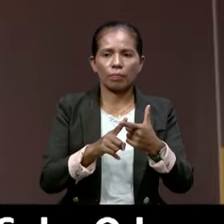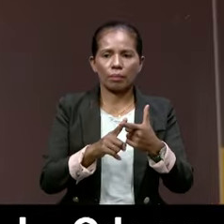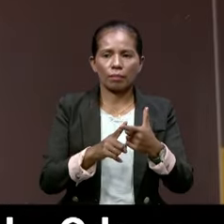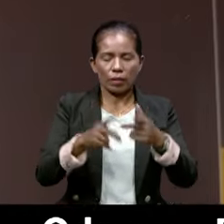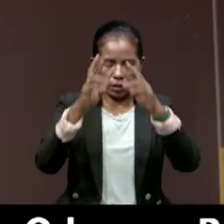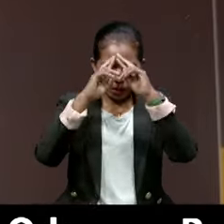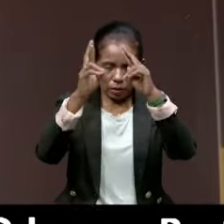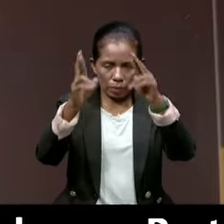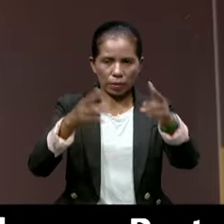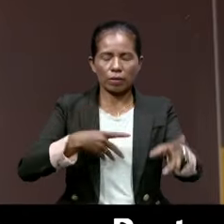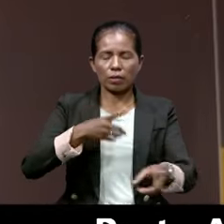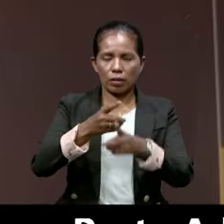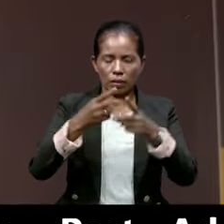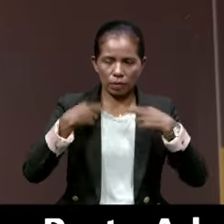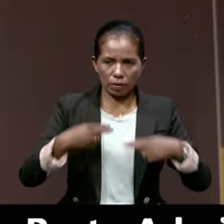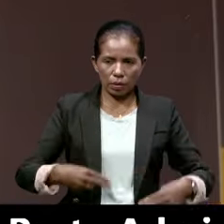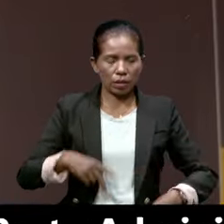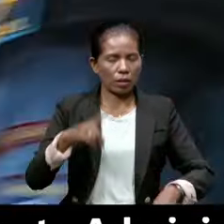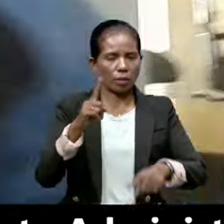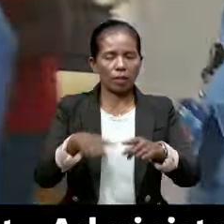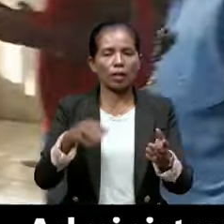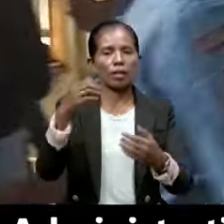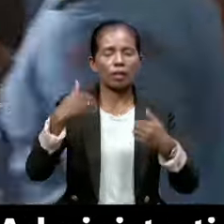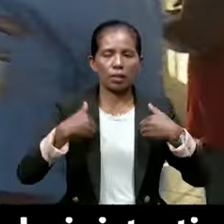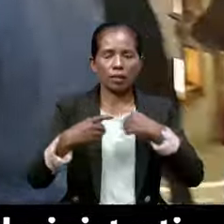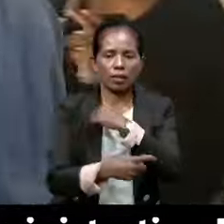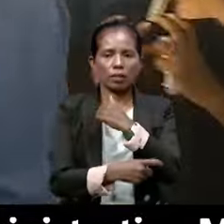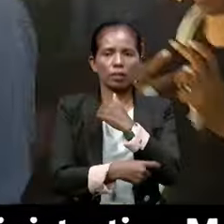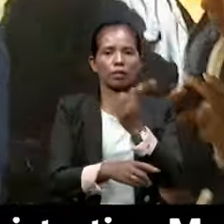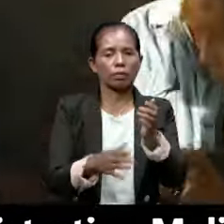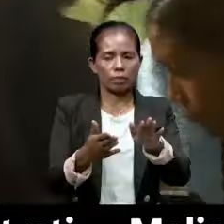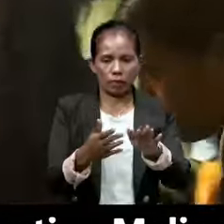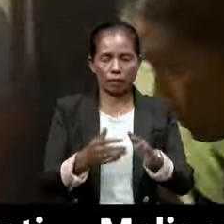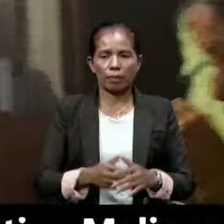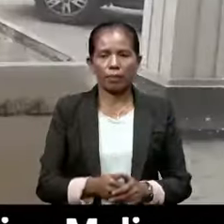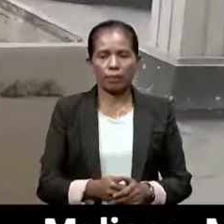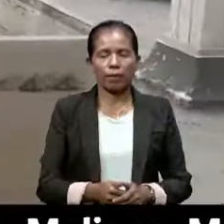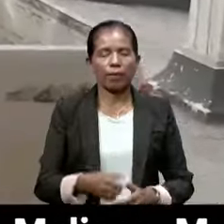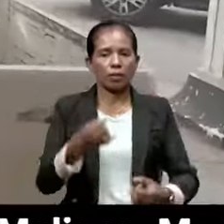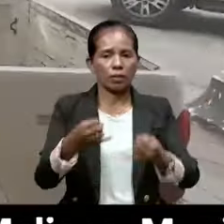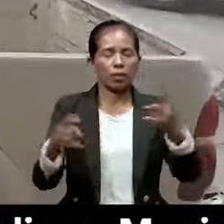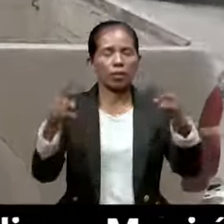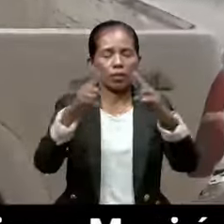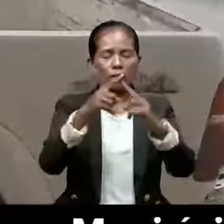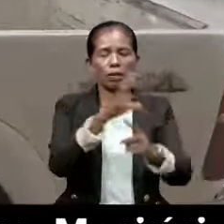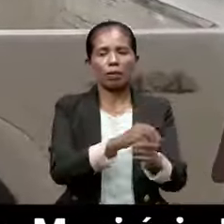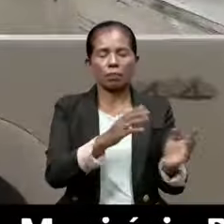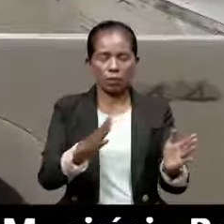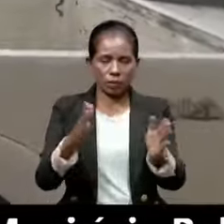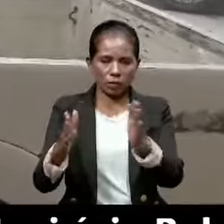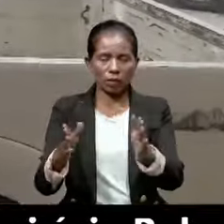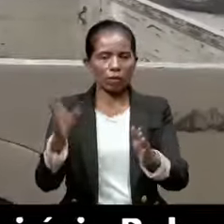respeita os direitos humanos e a bela é pena de morte. Dada o Supremo Tribunal de Justiça, estou na fase final do processo de